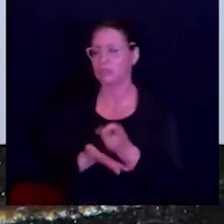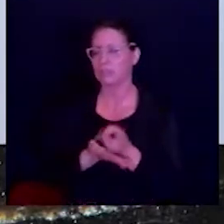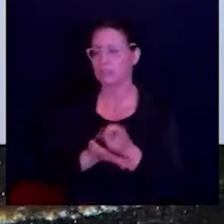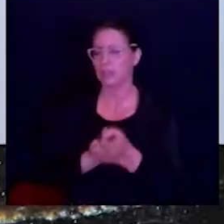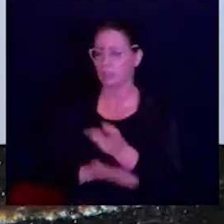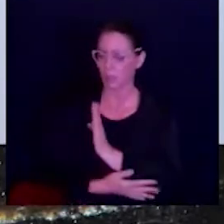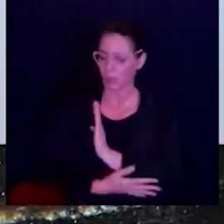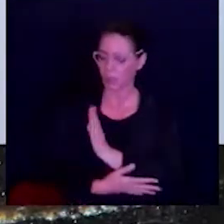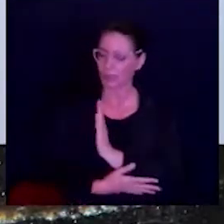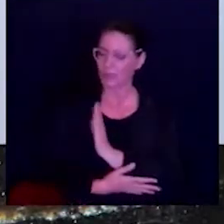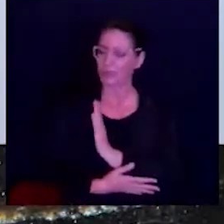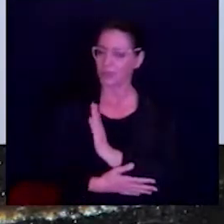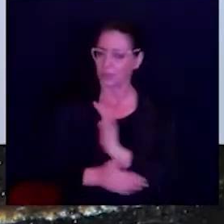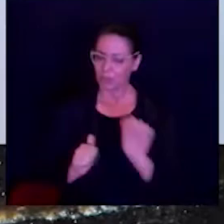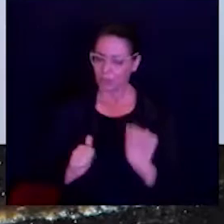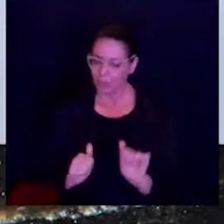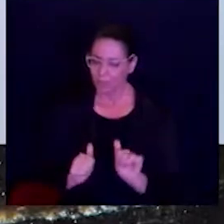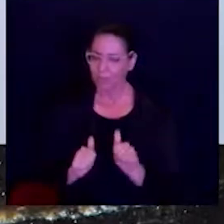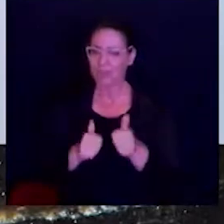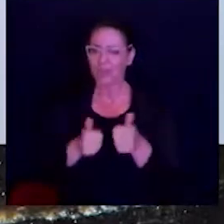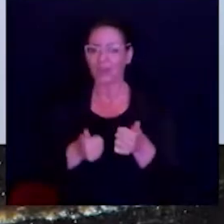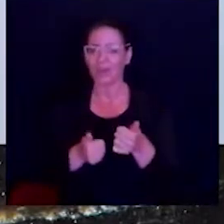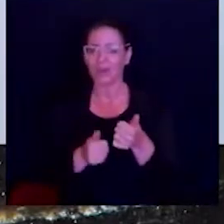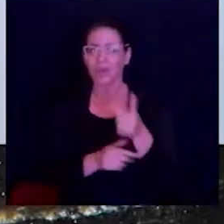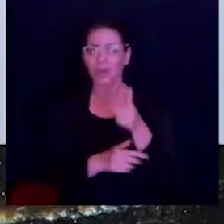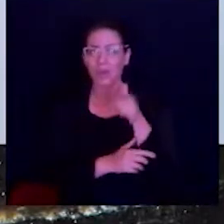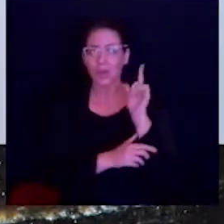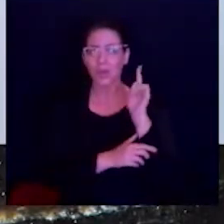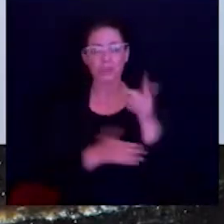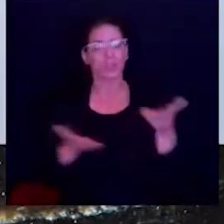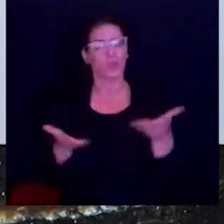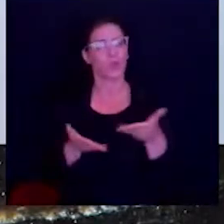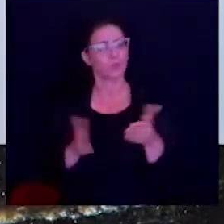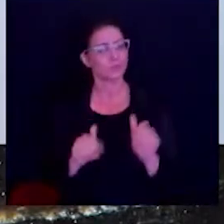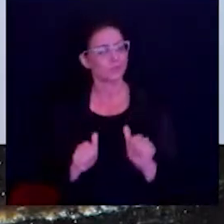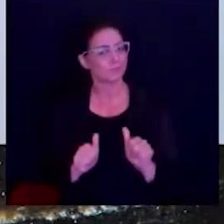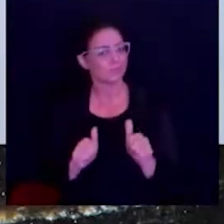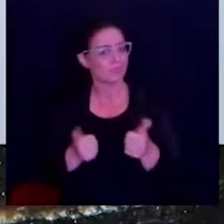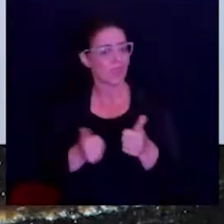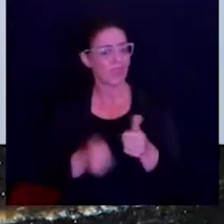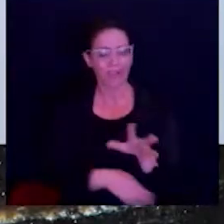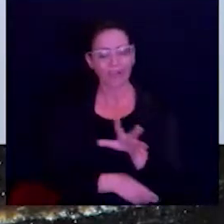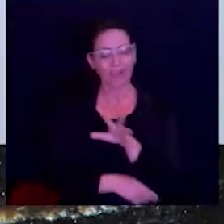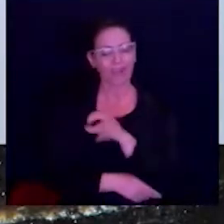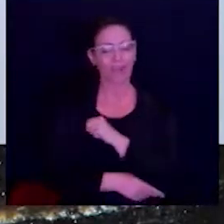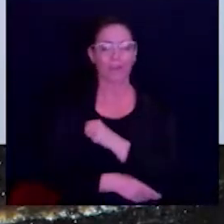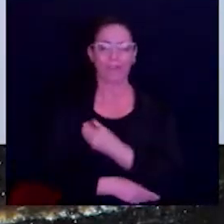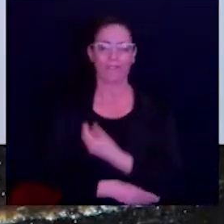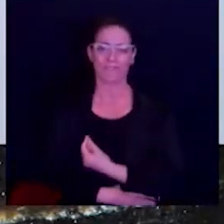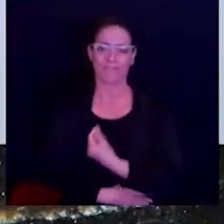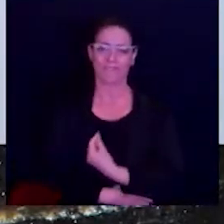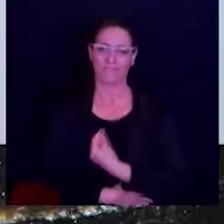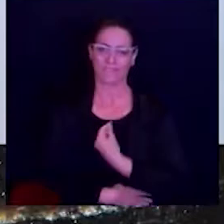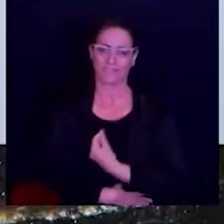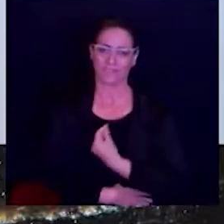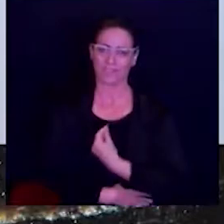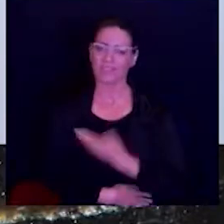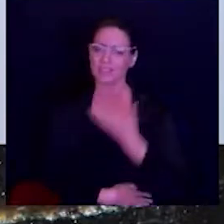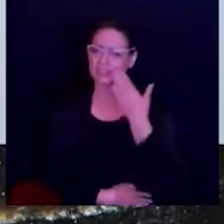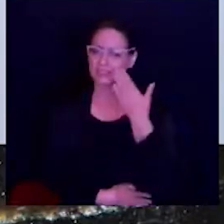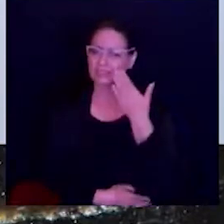obstinadamente, ser melhores do que vocês foram ontem. Sejam apaixonados pela vida. E sabendo que ela é